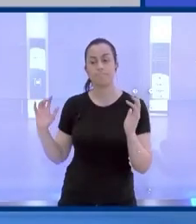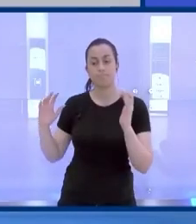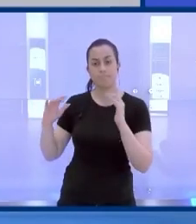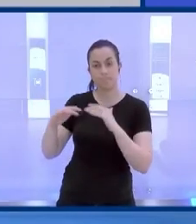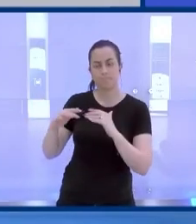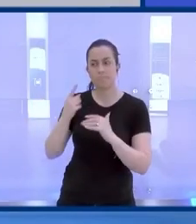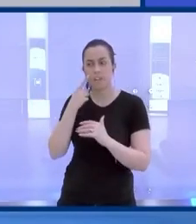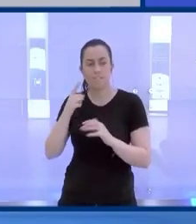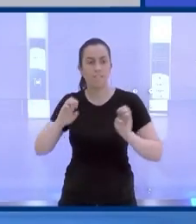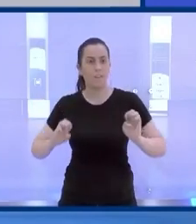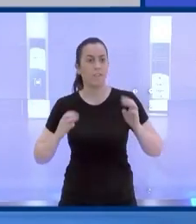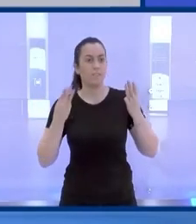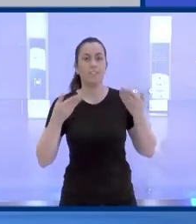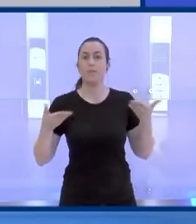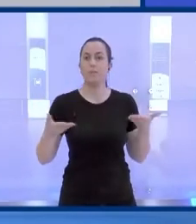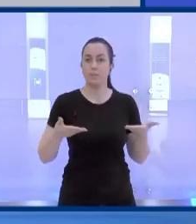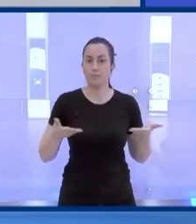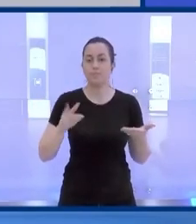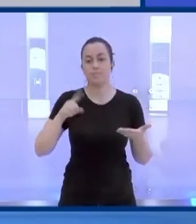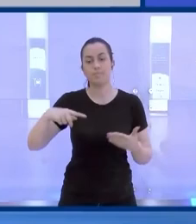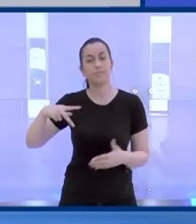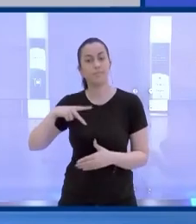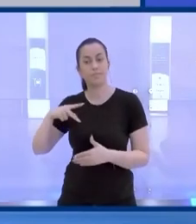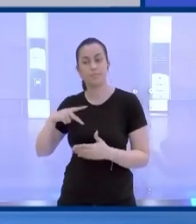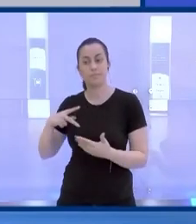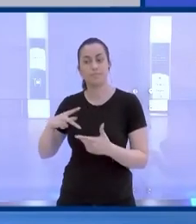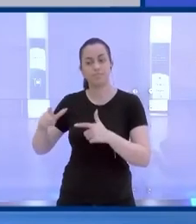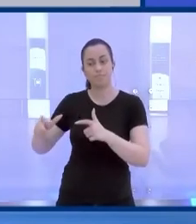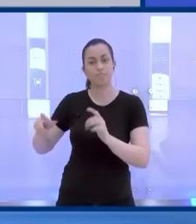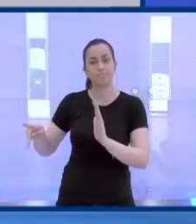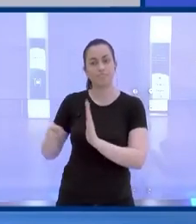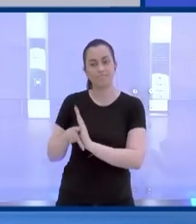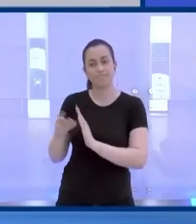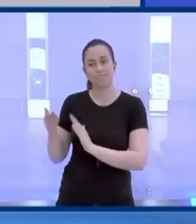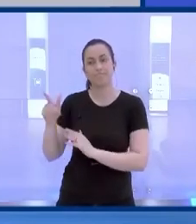um evento como o de hoje, a privatização de uma concessão.